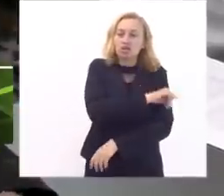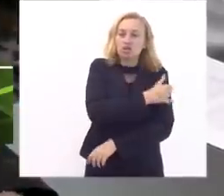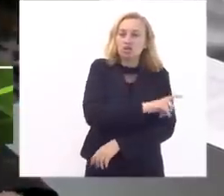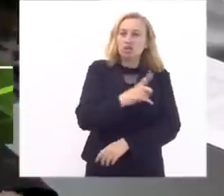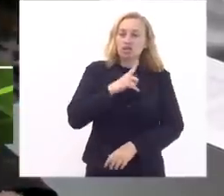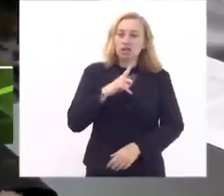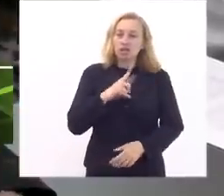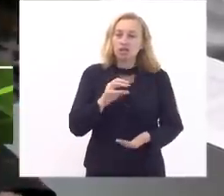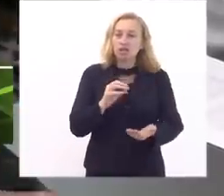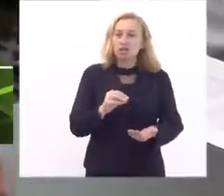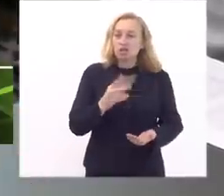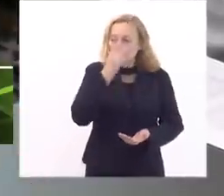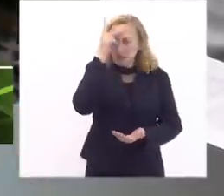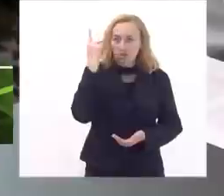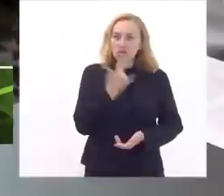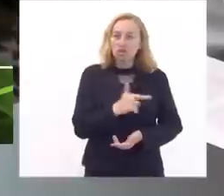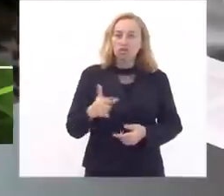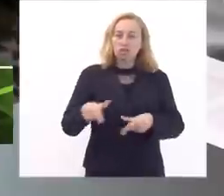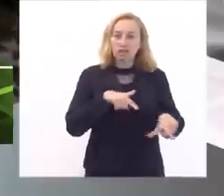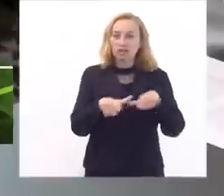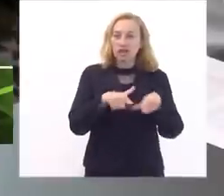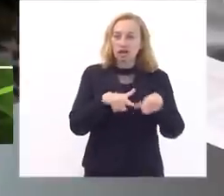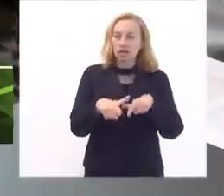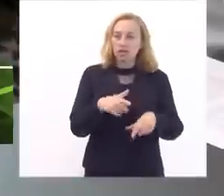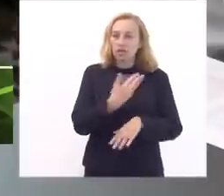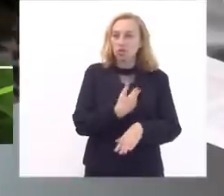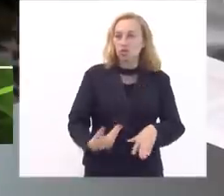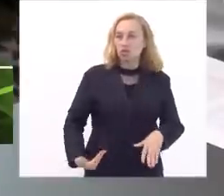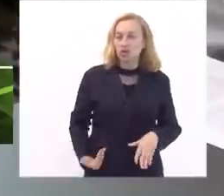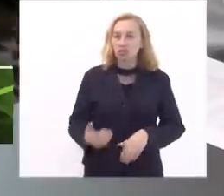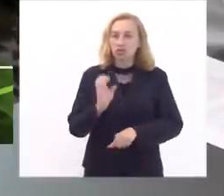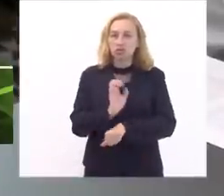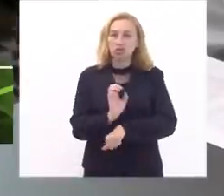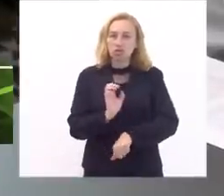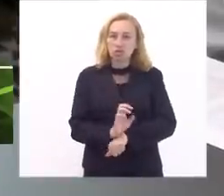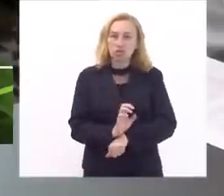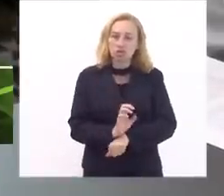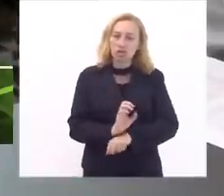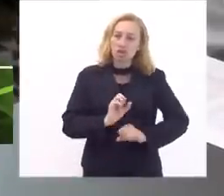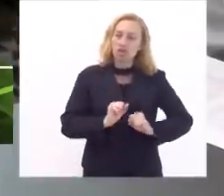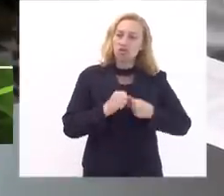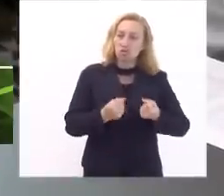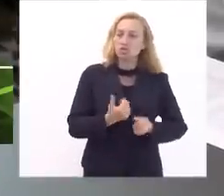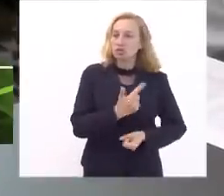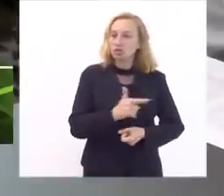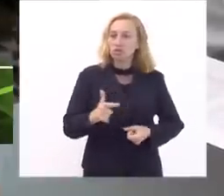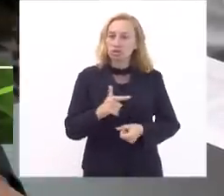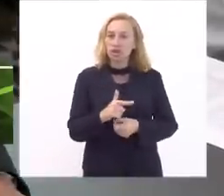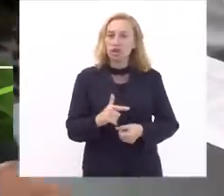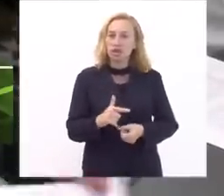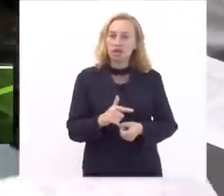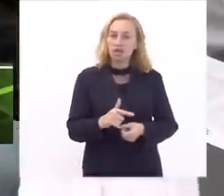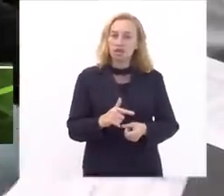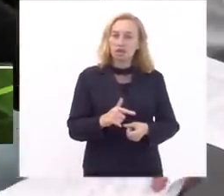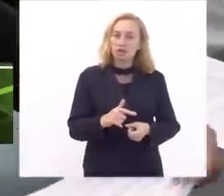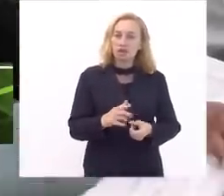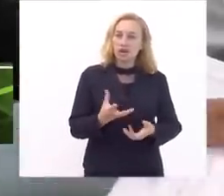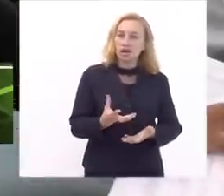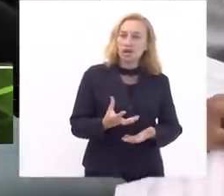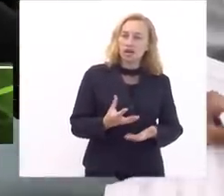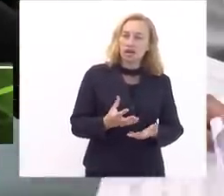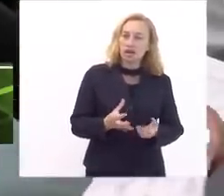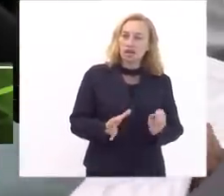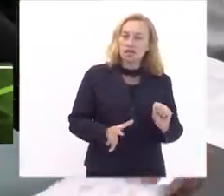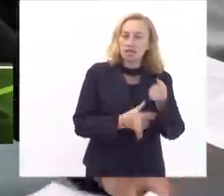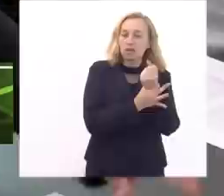número de desempregados e, ainda assim, o governo do estado não operar esforços para garantir que os empregos, os